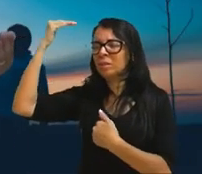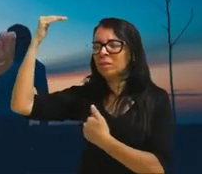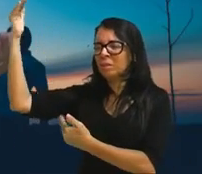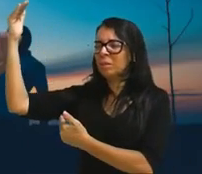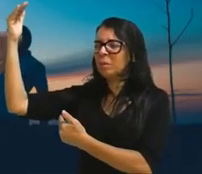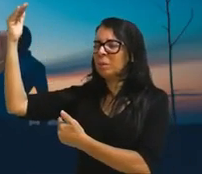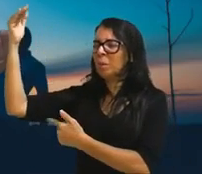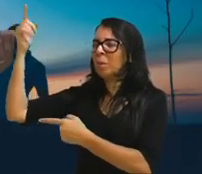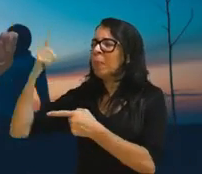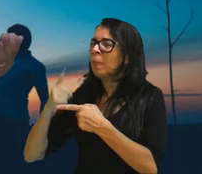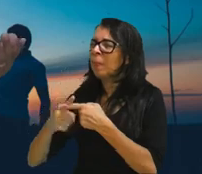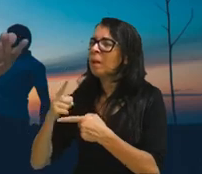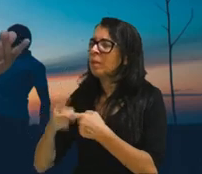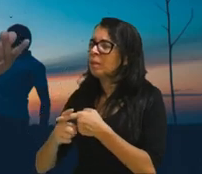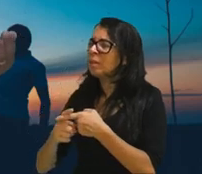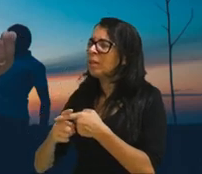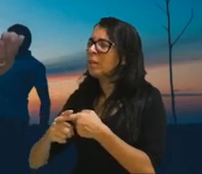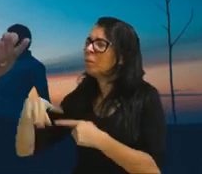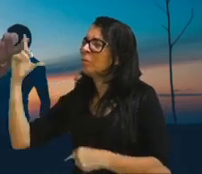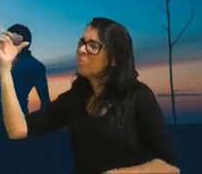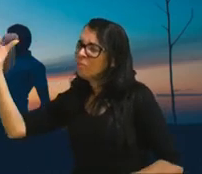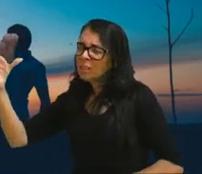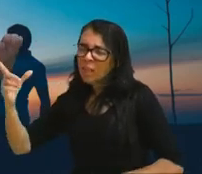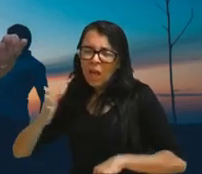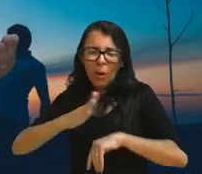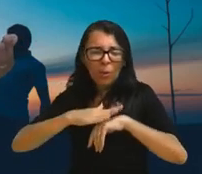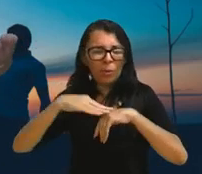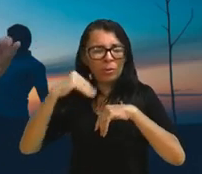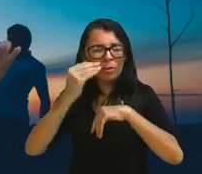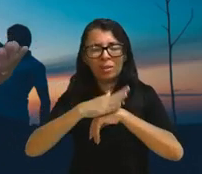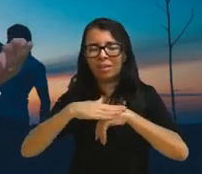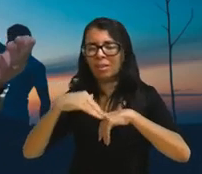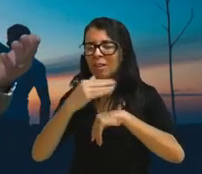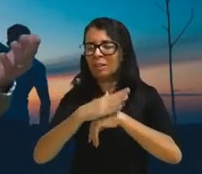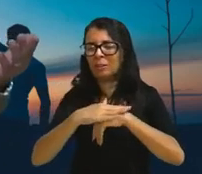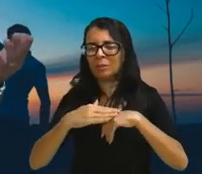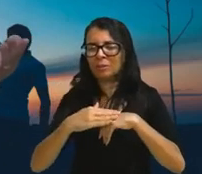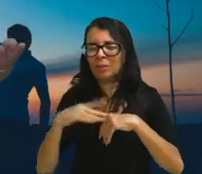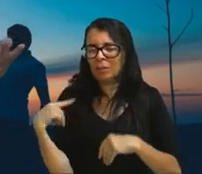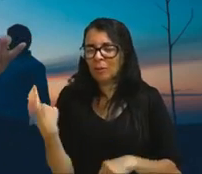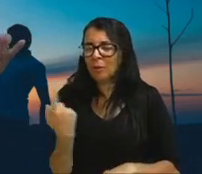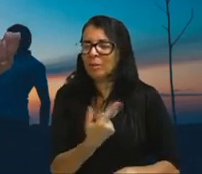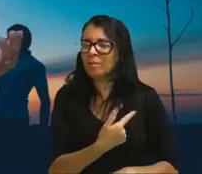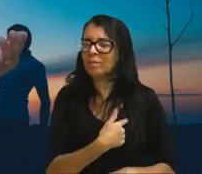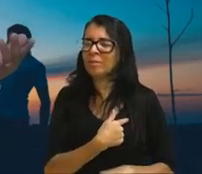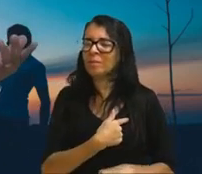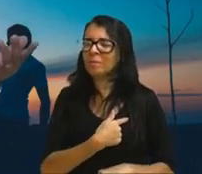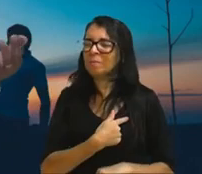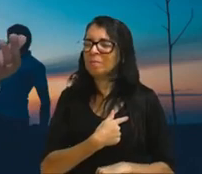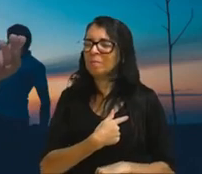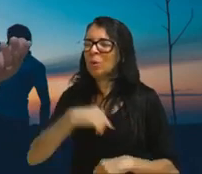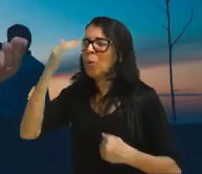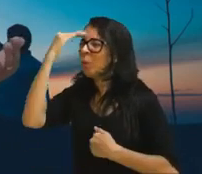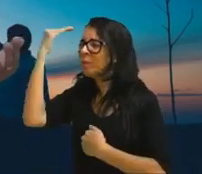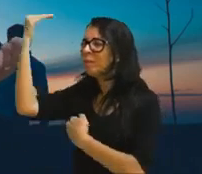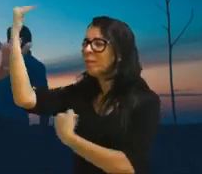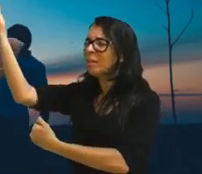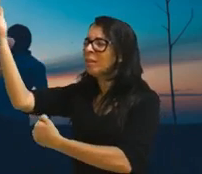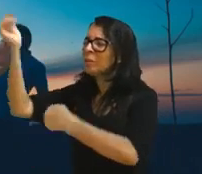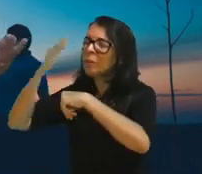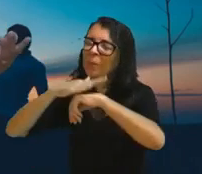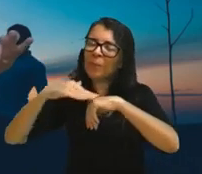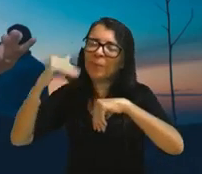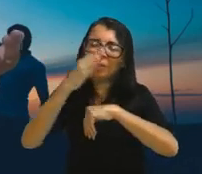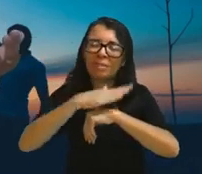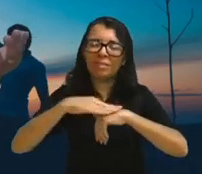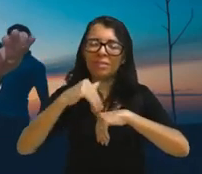o Senhor tem cuidado de nós. Eu tenho cuidado da tua igreja, Senhor. A tua igreja tem se mantido, ó Deus, em pé, Senhor, porque o Senhor, ó Pai, tem